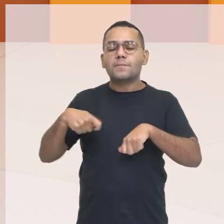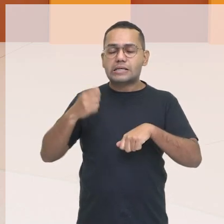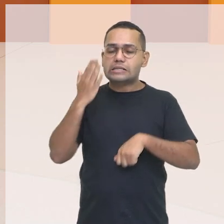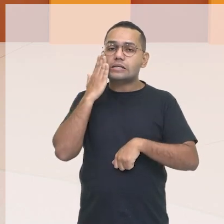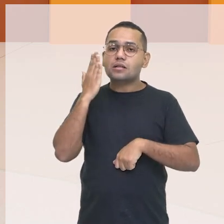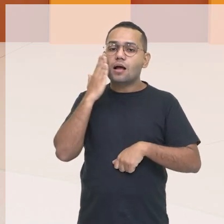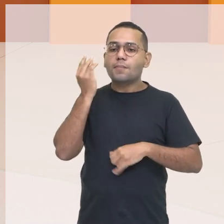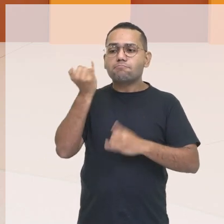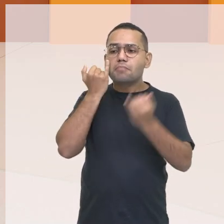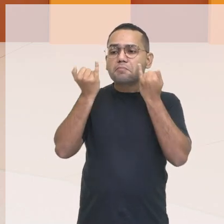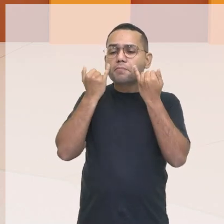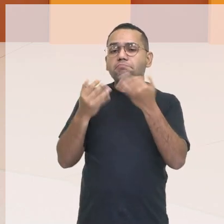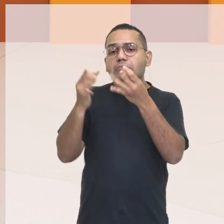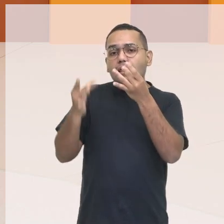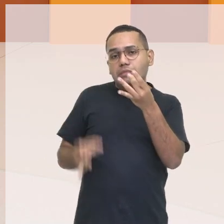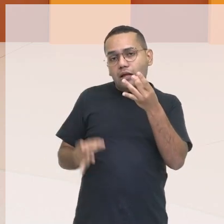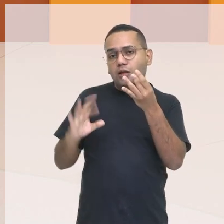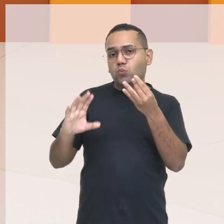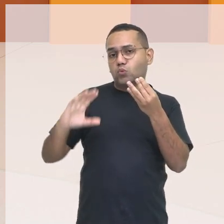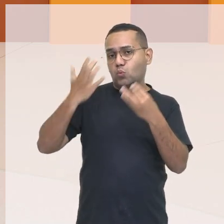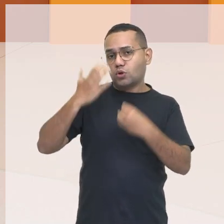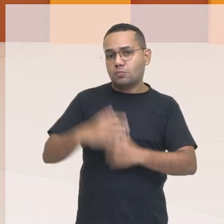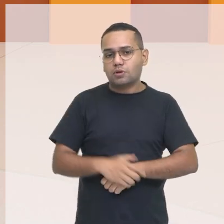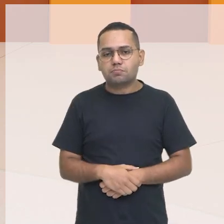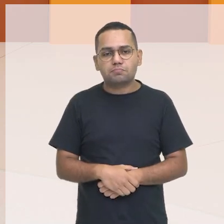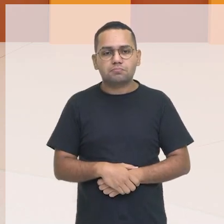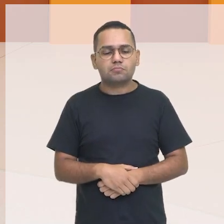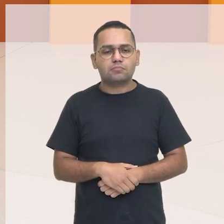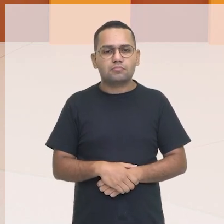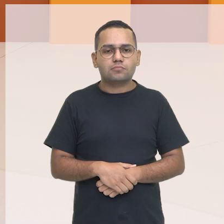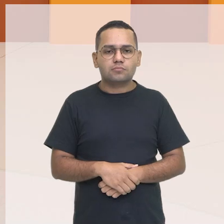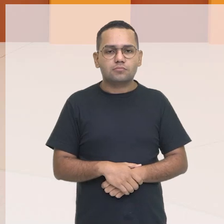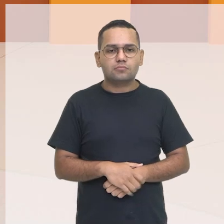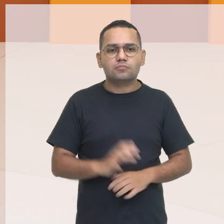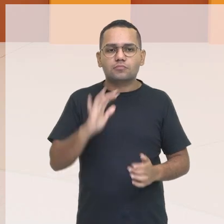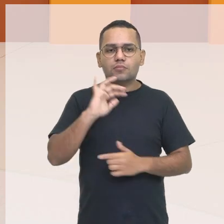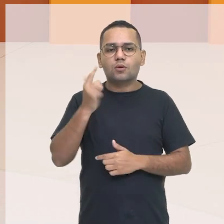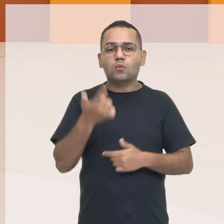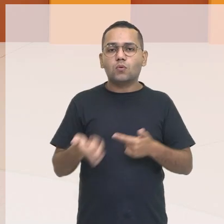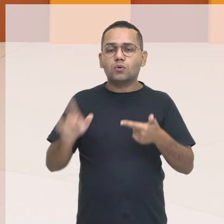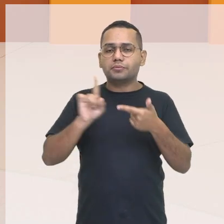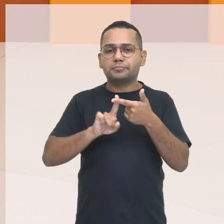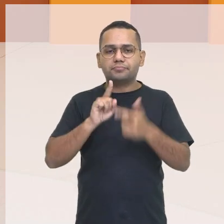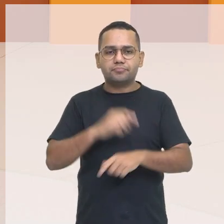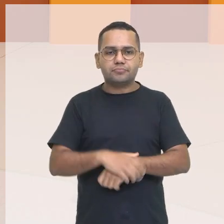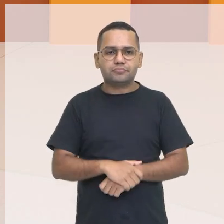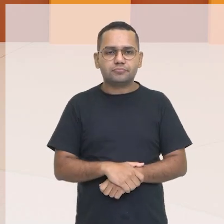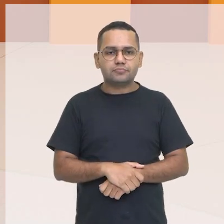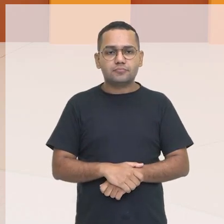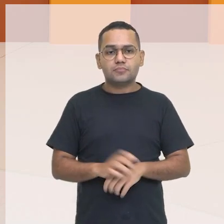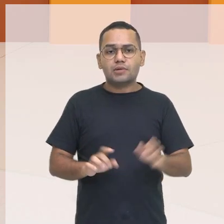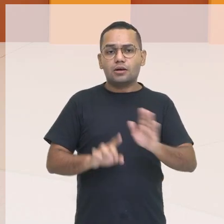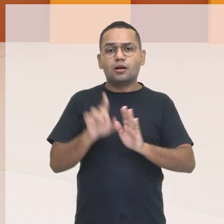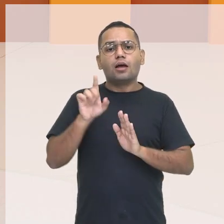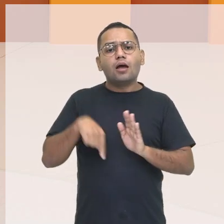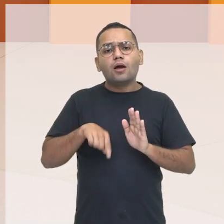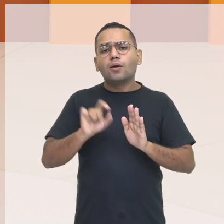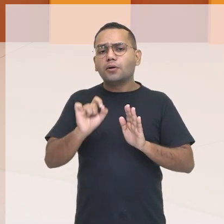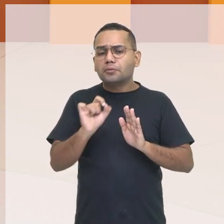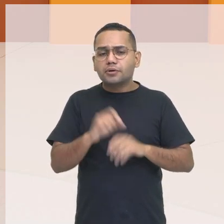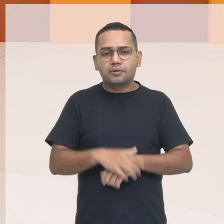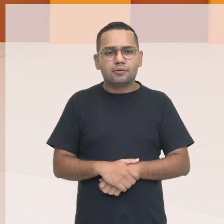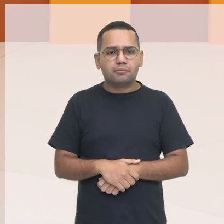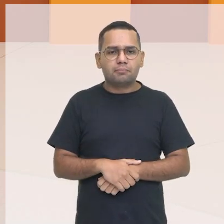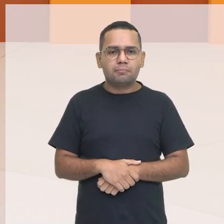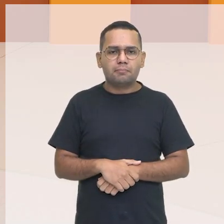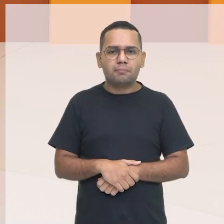benefícios. Outro ponto, para a gente avançando aqui, o direito do paciente também inclui a